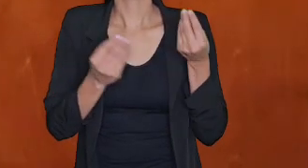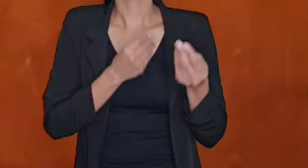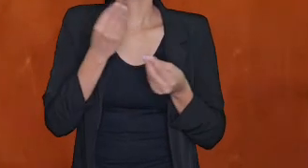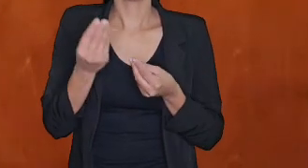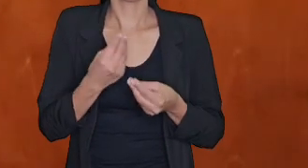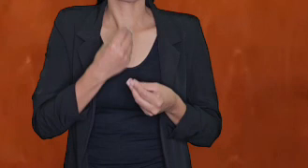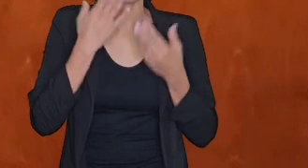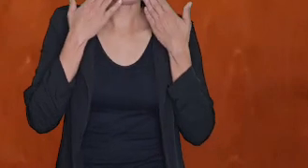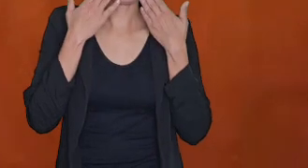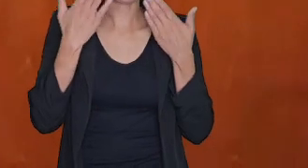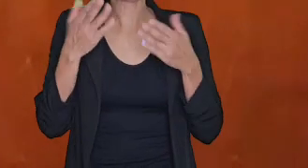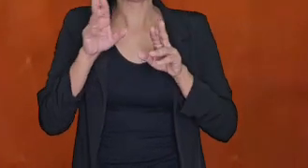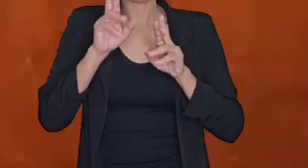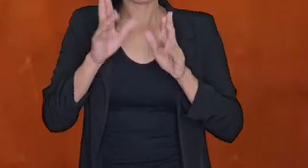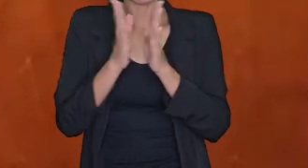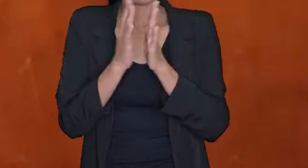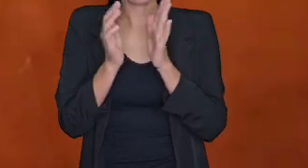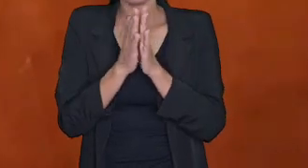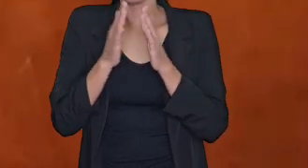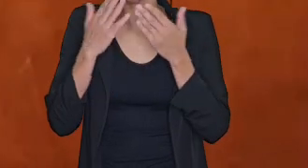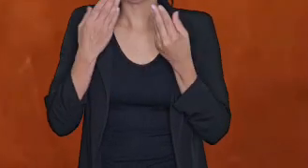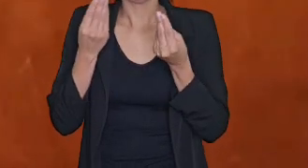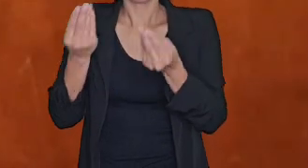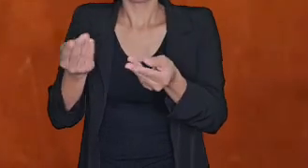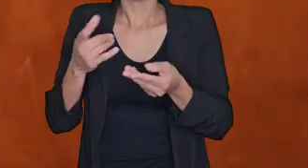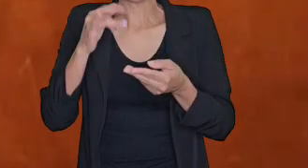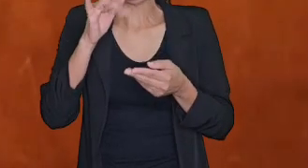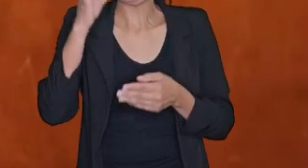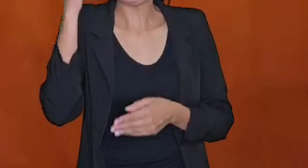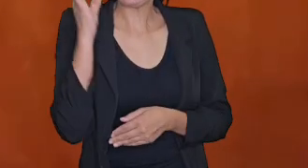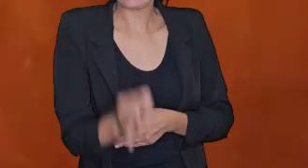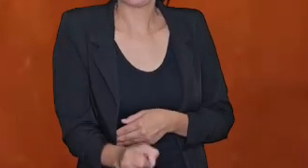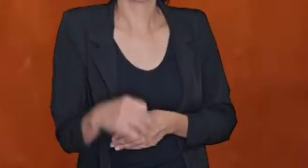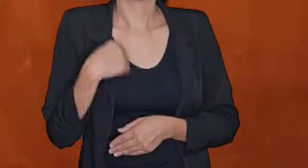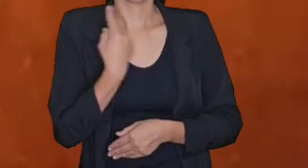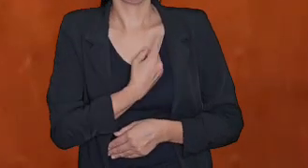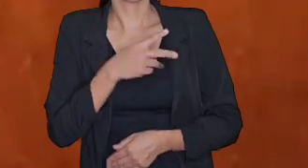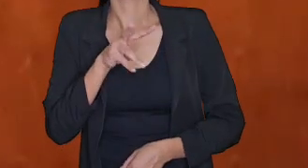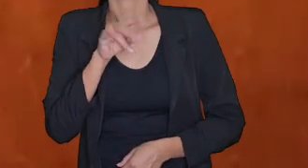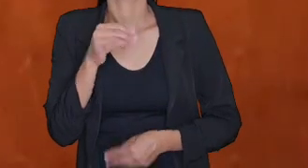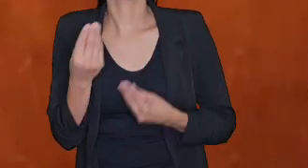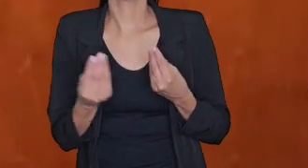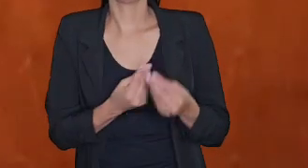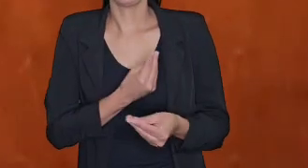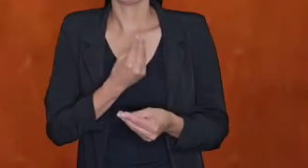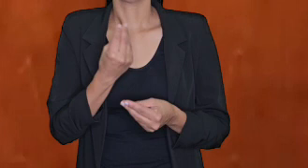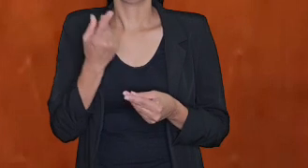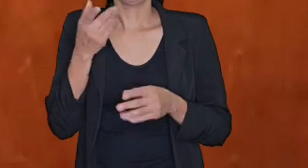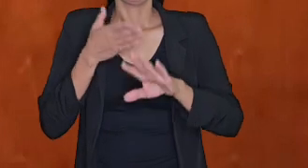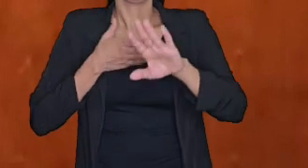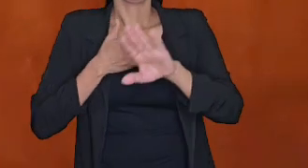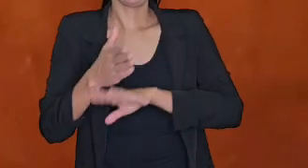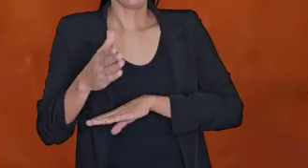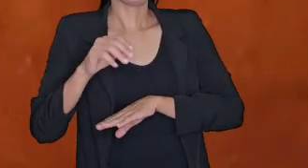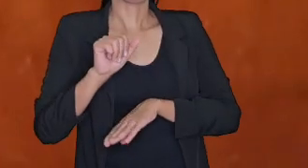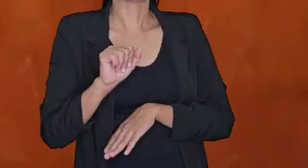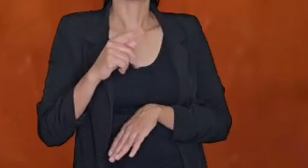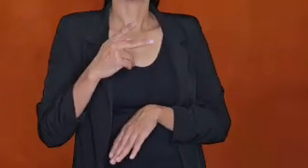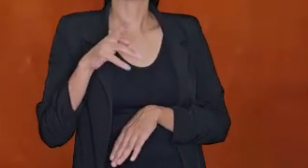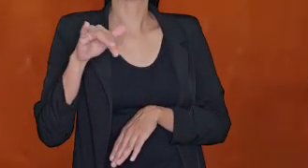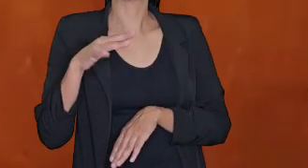né? Então, como é que faz? Como é que faz? Apresenta, reza e se der certo, a gente